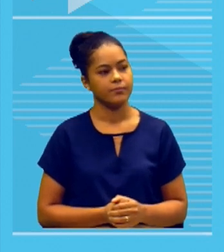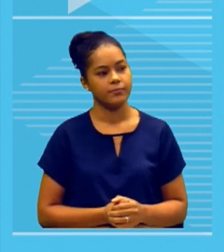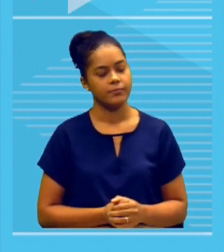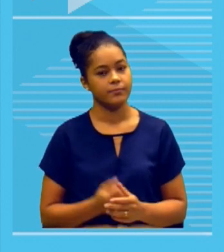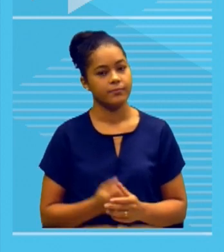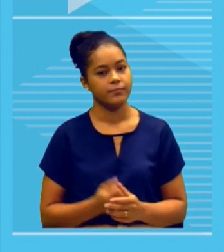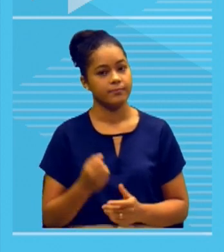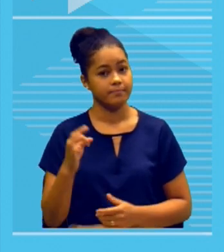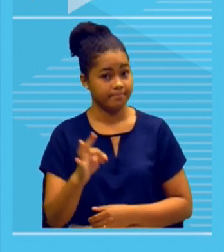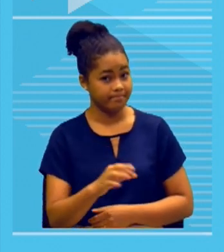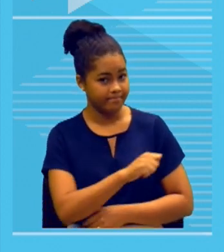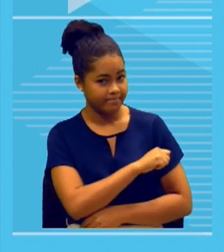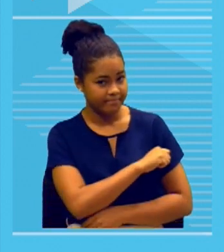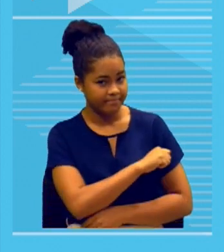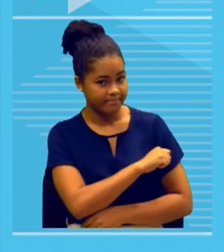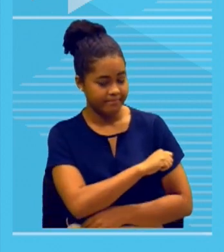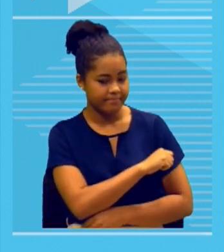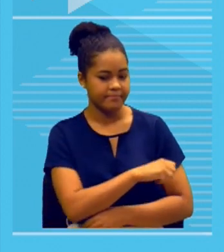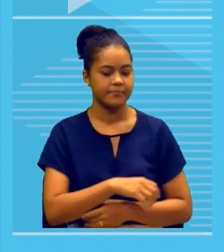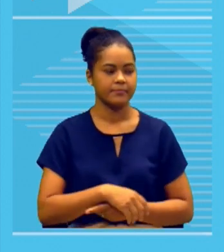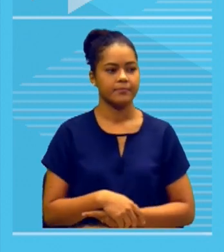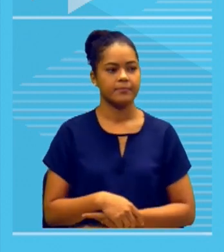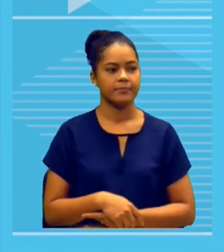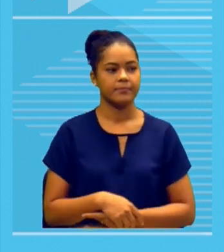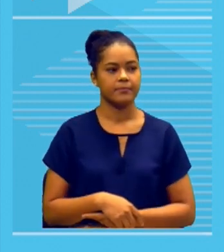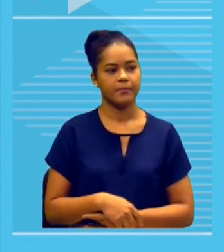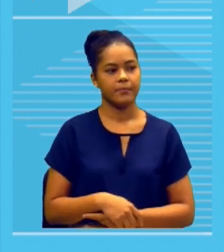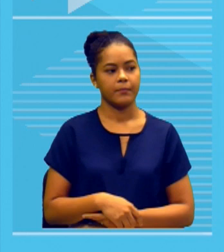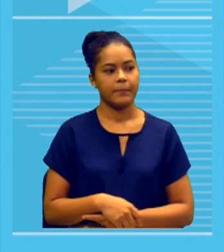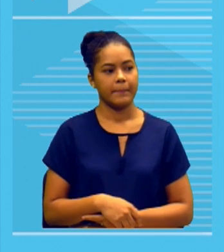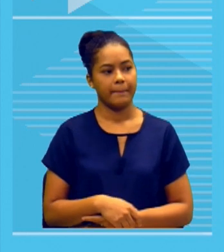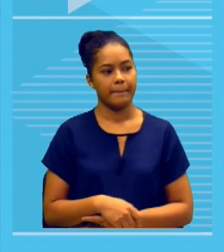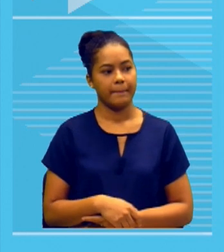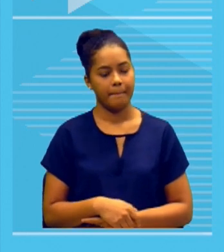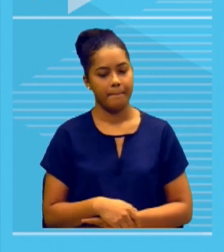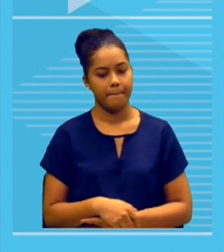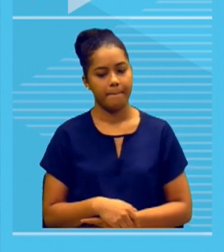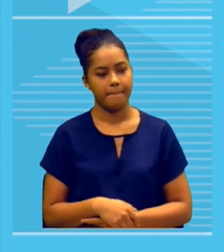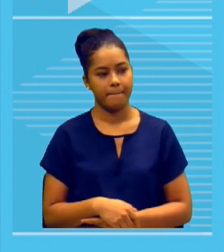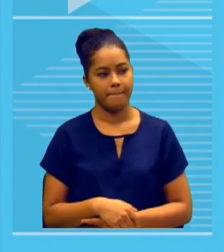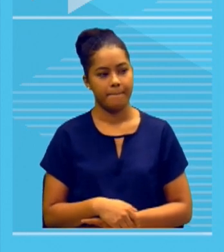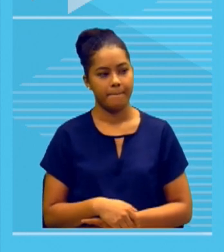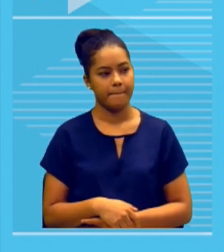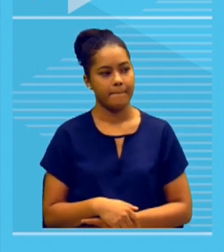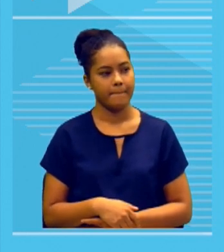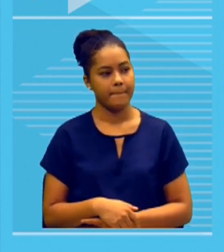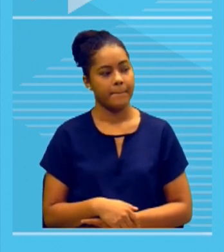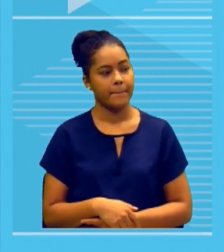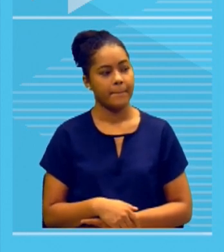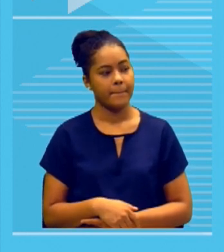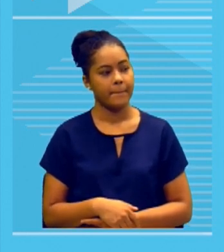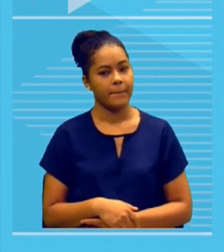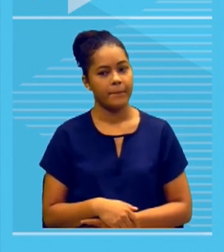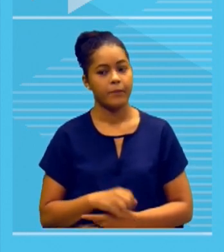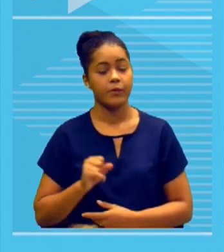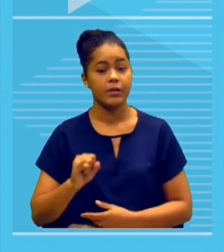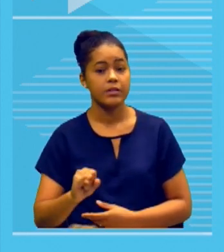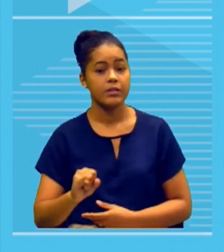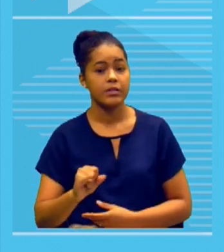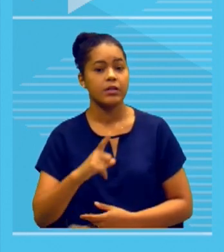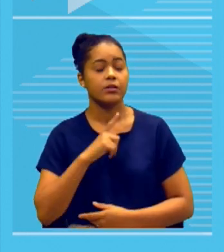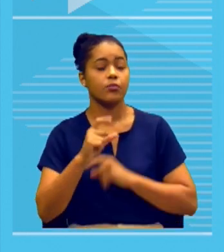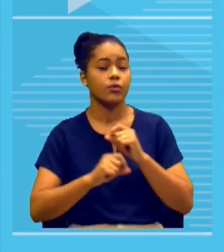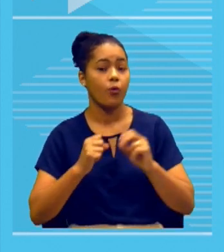belezinha turma lindo né lindo lindo lindo ah e quando eu tiver verbo no imperativo